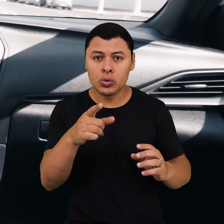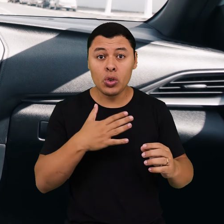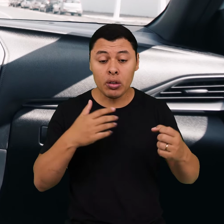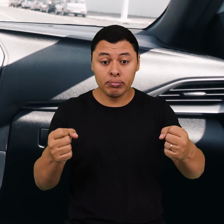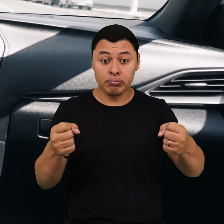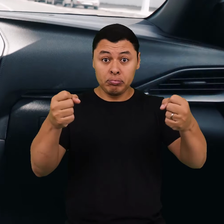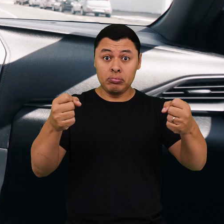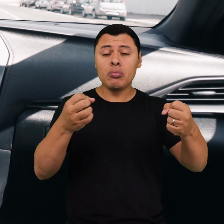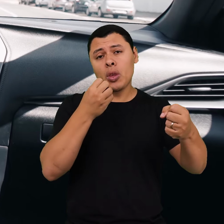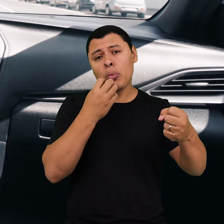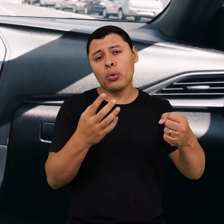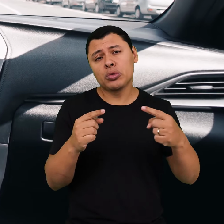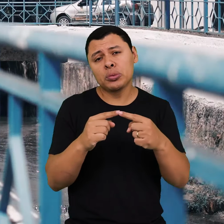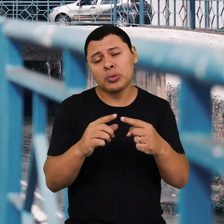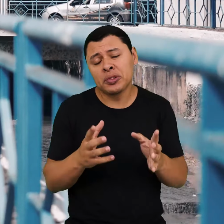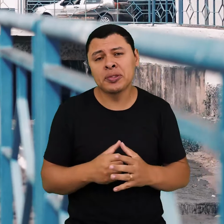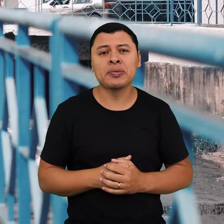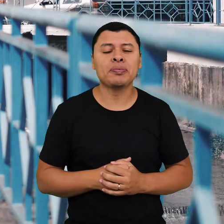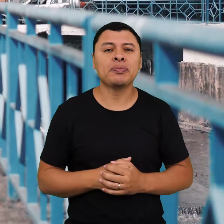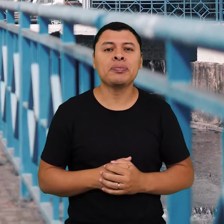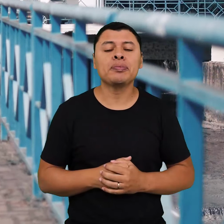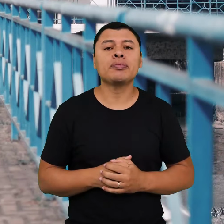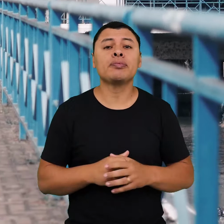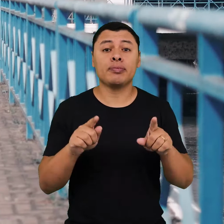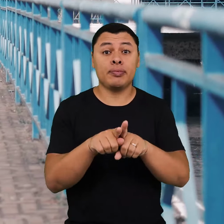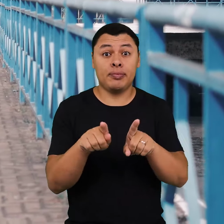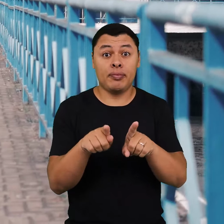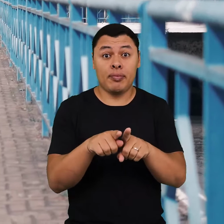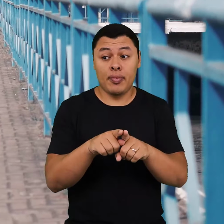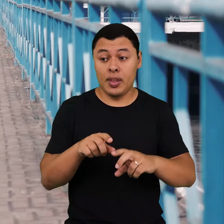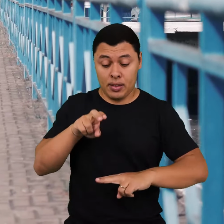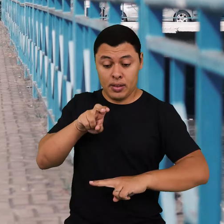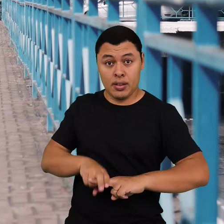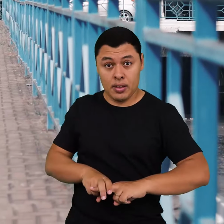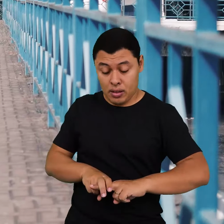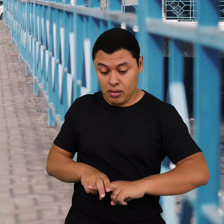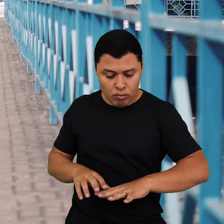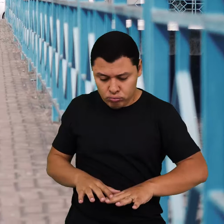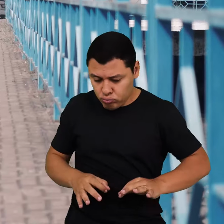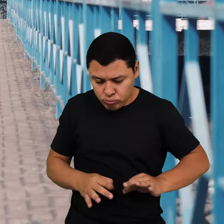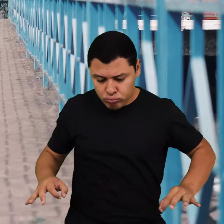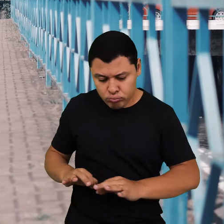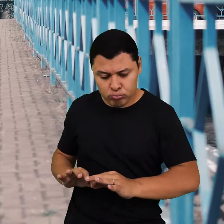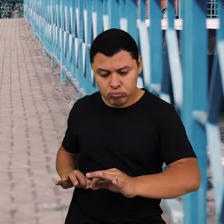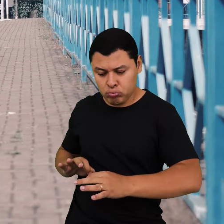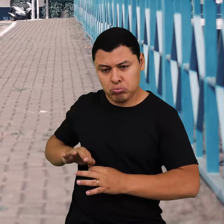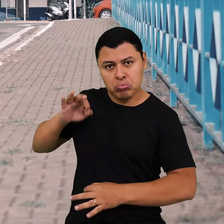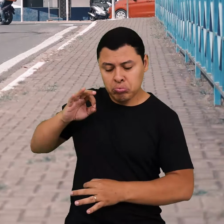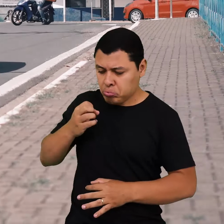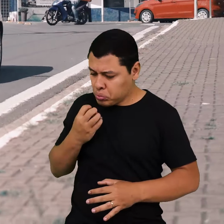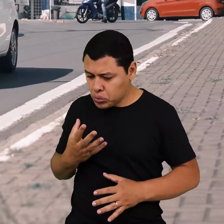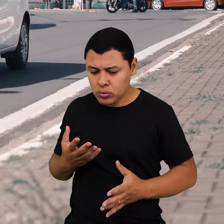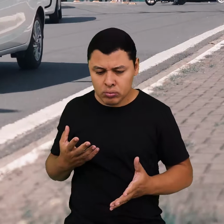altinha aí também vai se sentir em casa, né? Inclusive o assento tem um comprimento que está na média, poderia ser um pouquinho mais